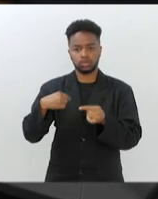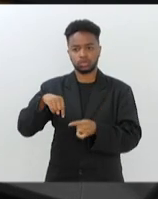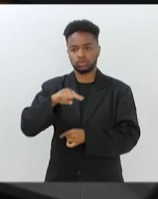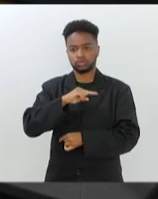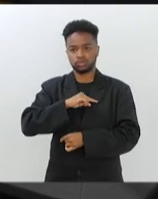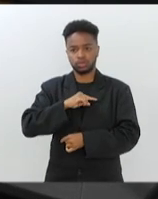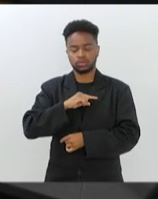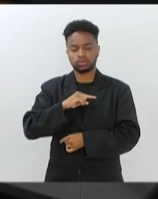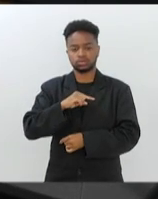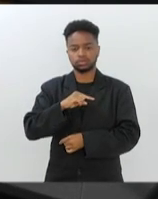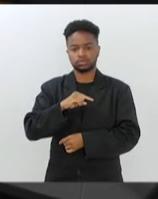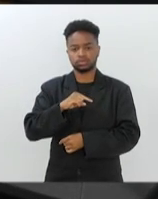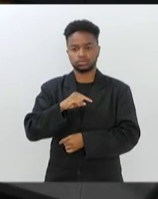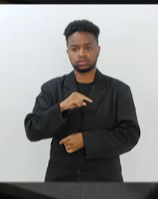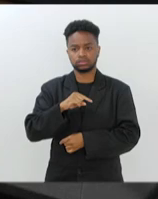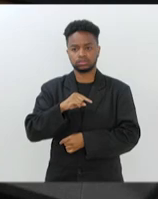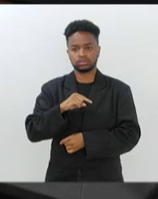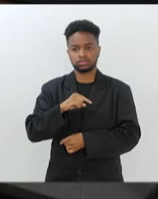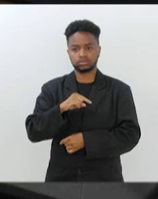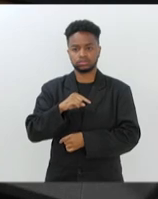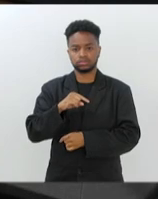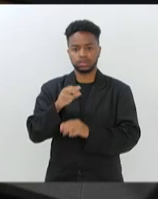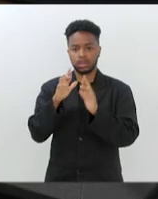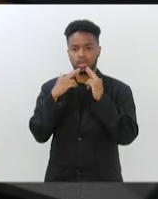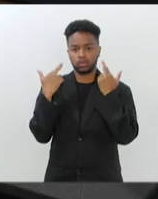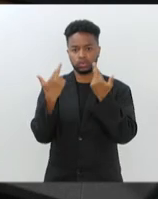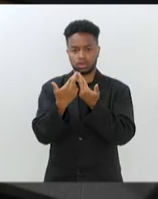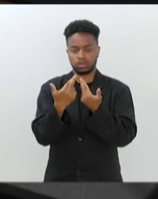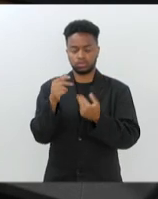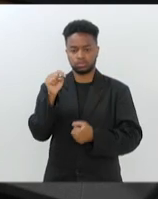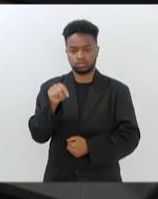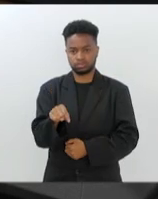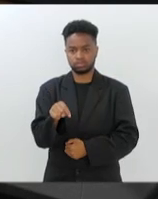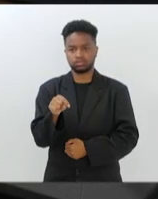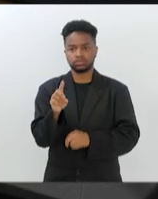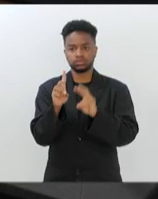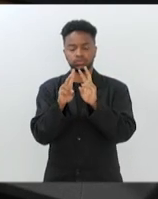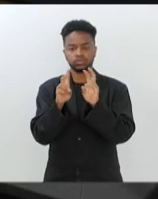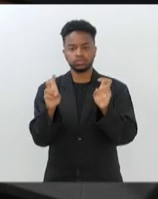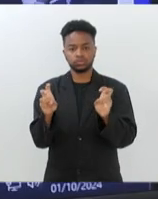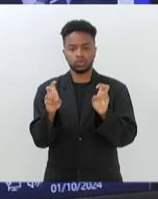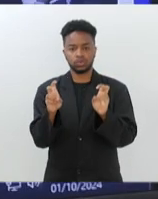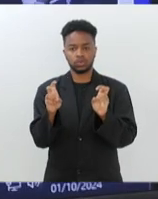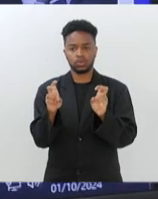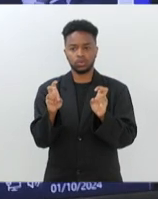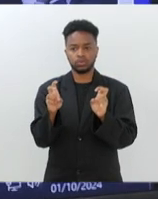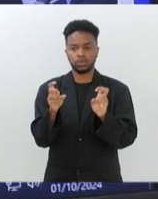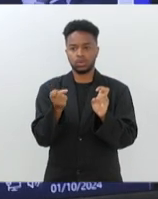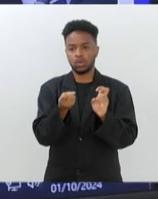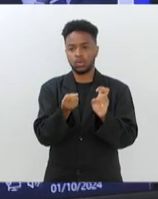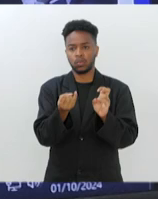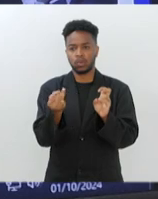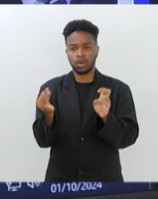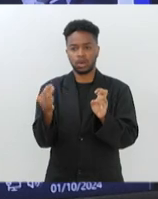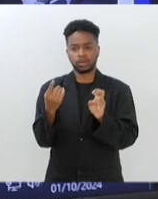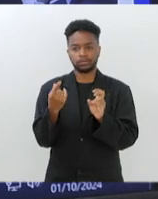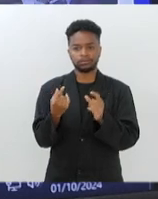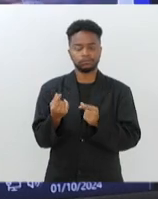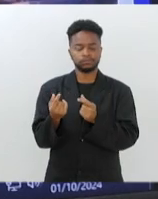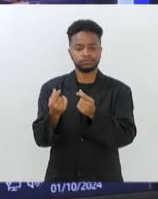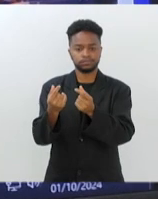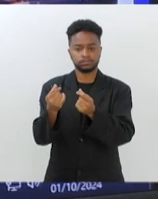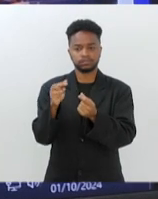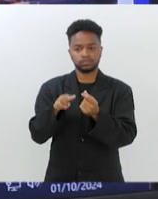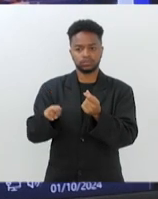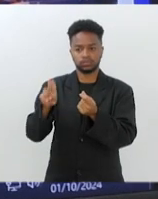eh eh oitiva aqui sobre o os volumes milionários aportados ao grupo